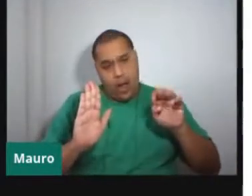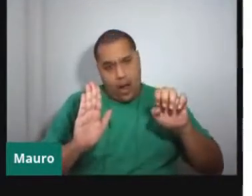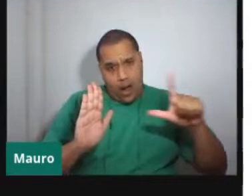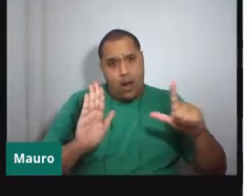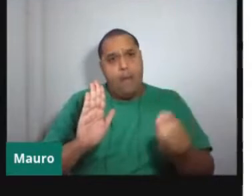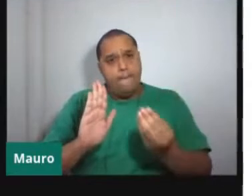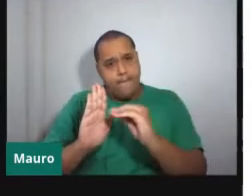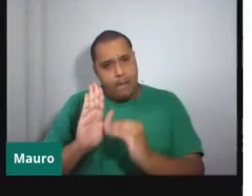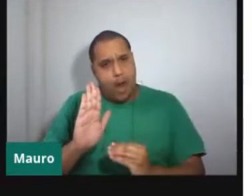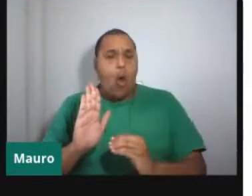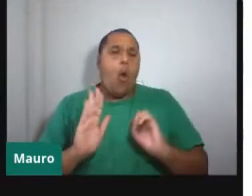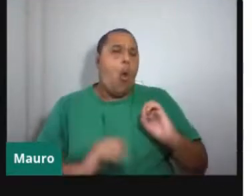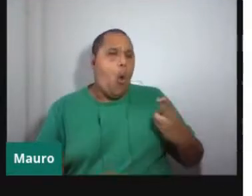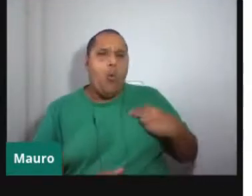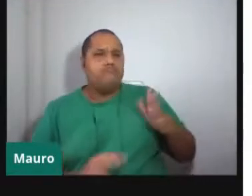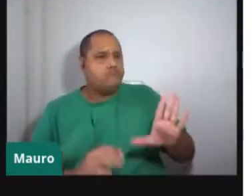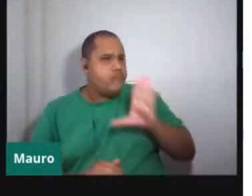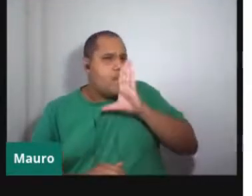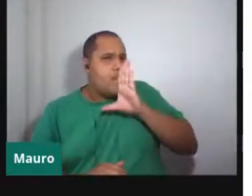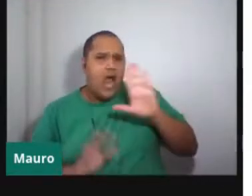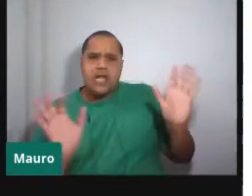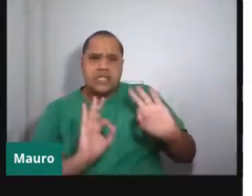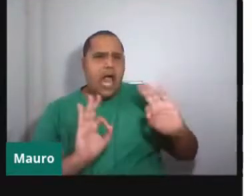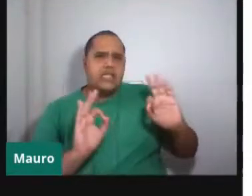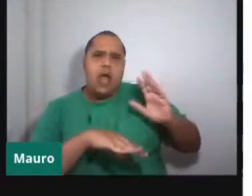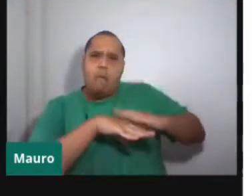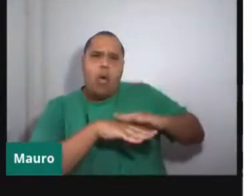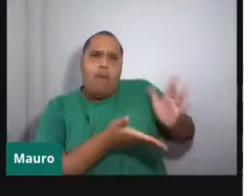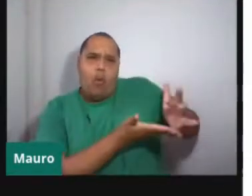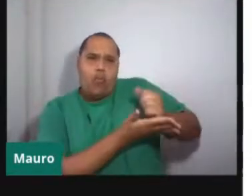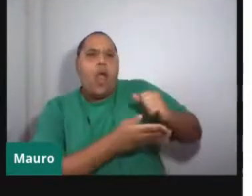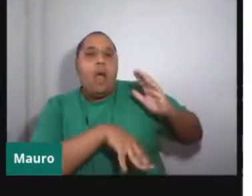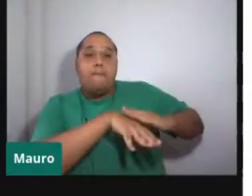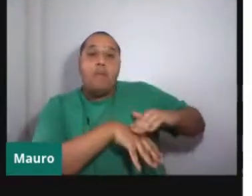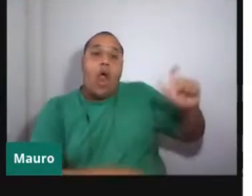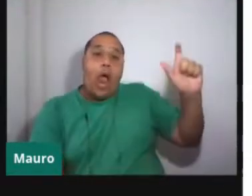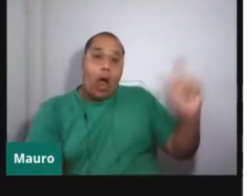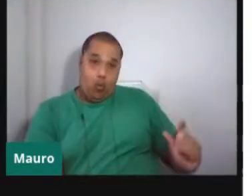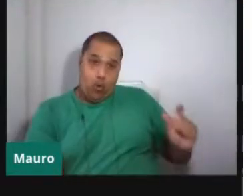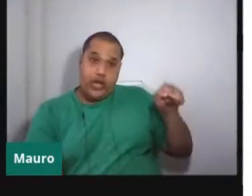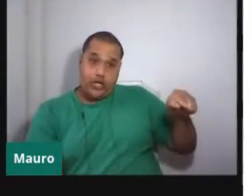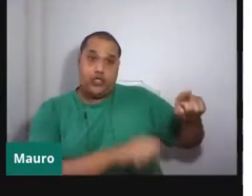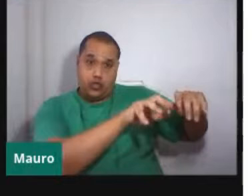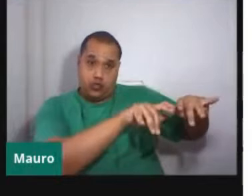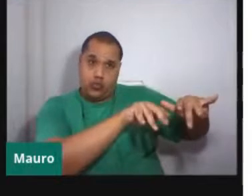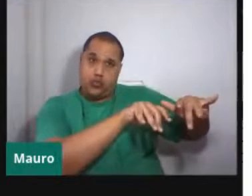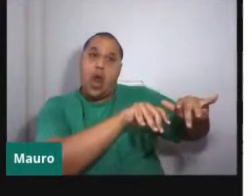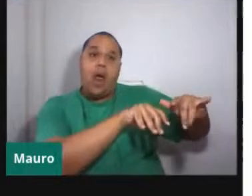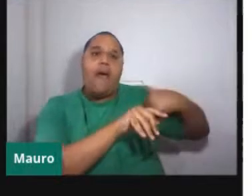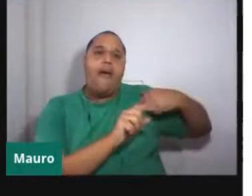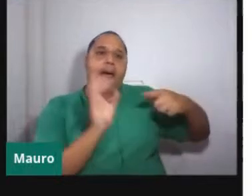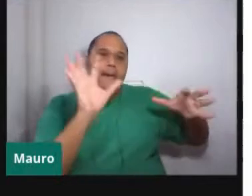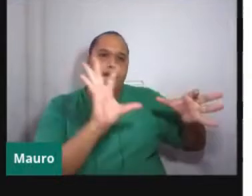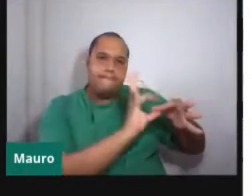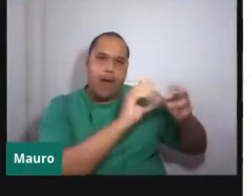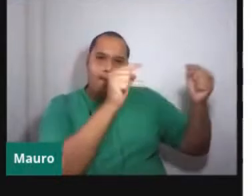não supervisionada. A gente não diz nada sobre os dados e deixa o algoritmo encontrar algum agrupamento